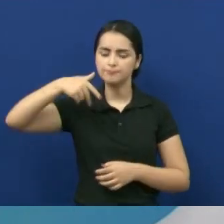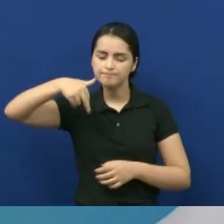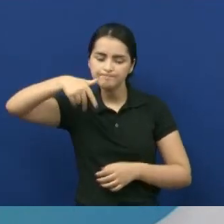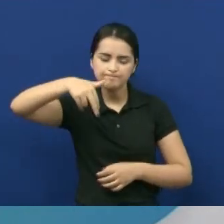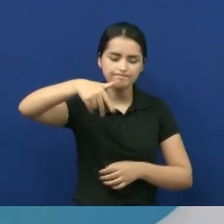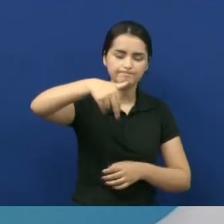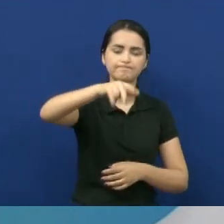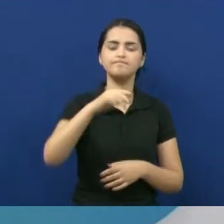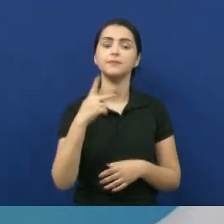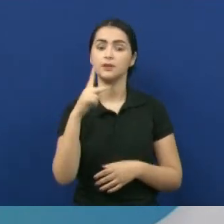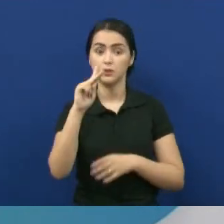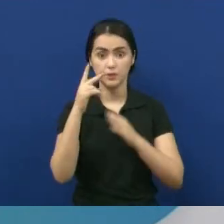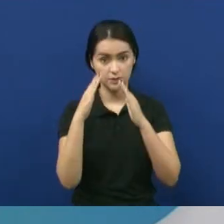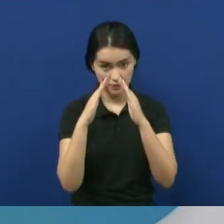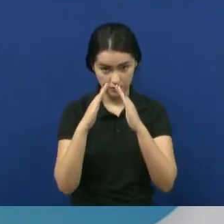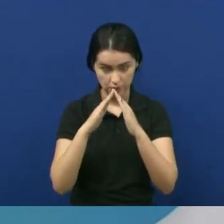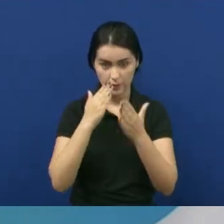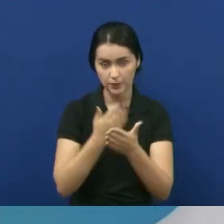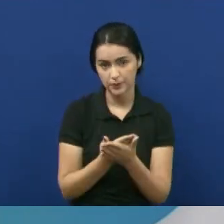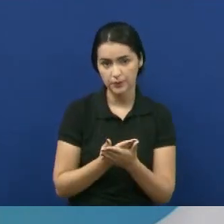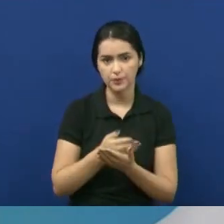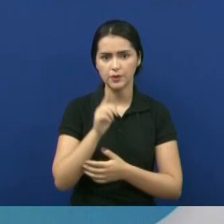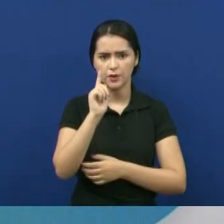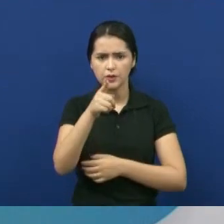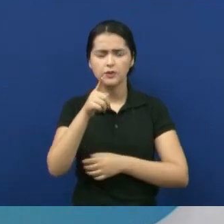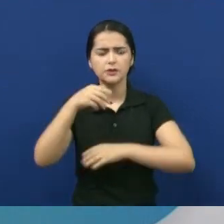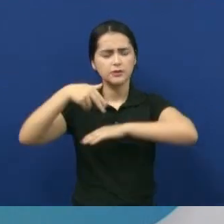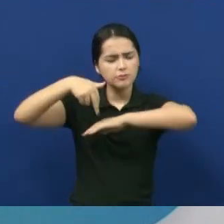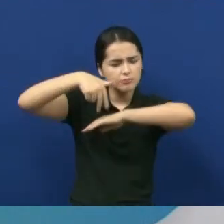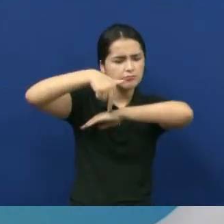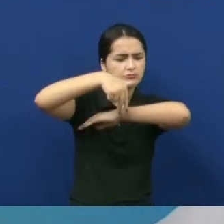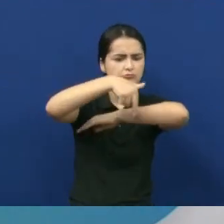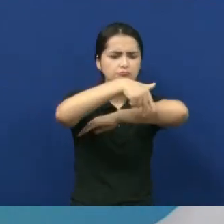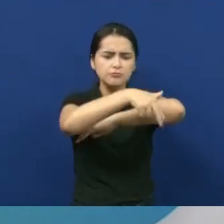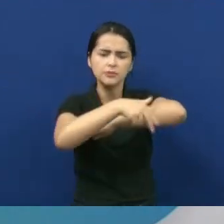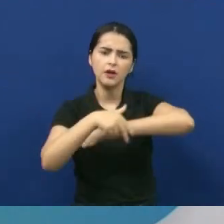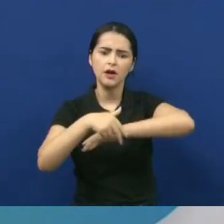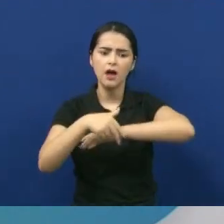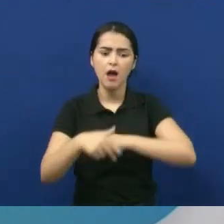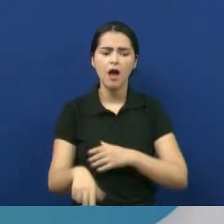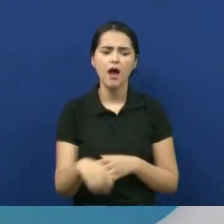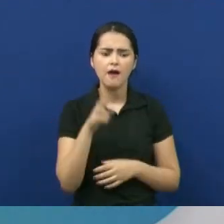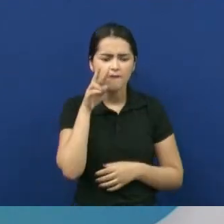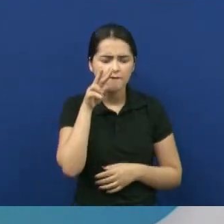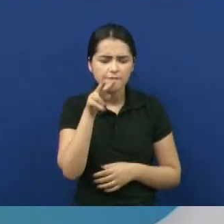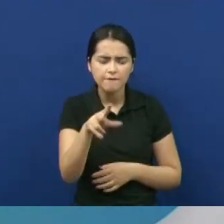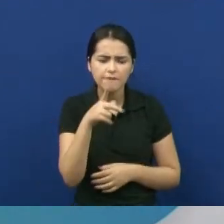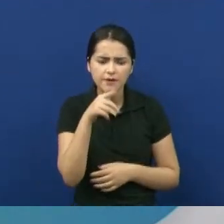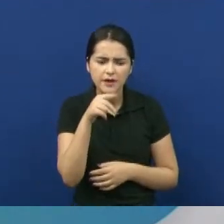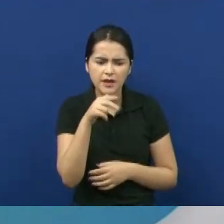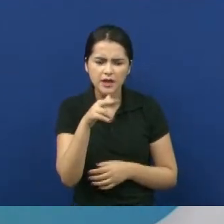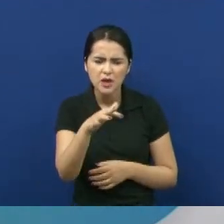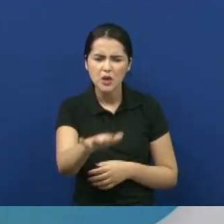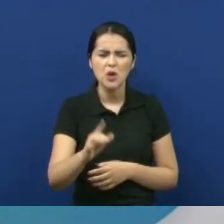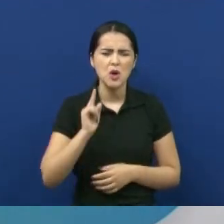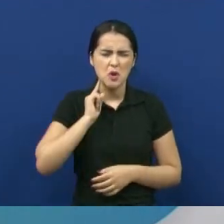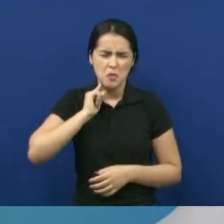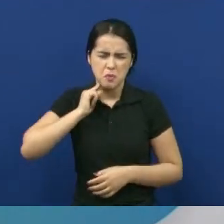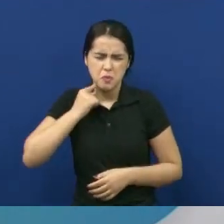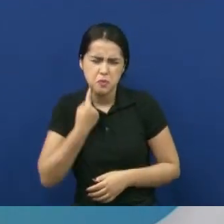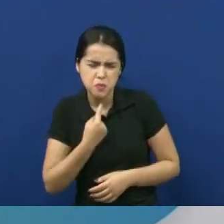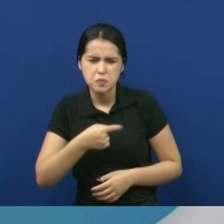escola. No caminho da escola, você passa por um igarapé totalmente contaminado por esgoto, com mau cheiro,